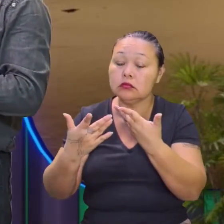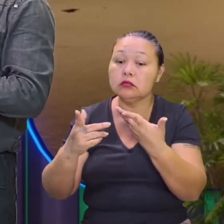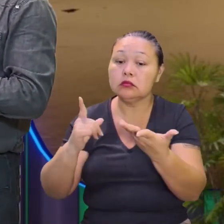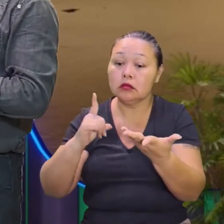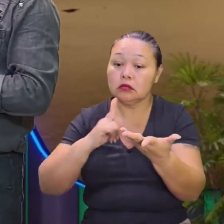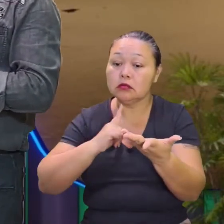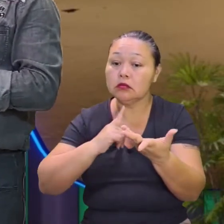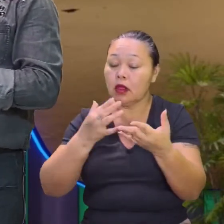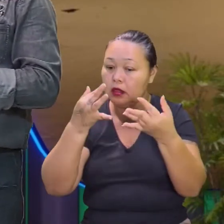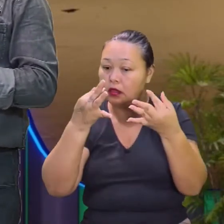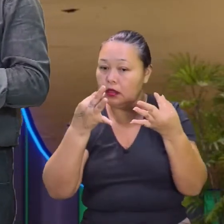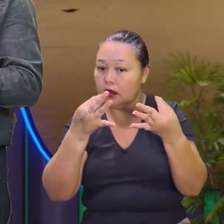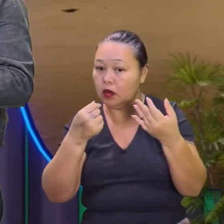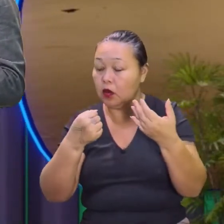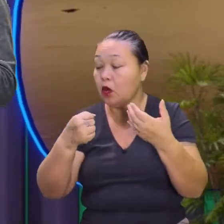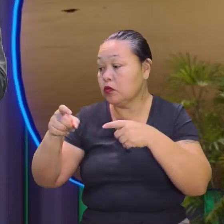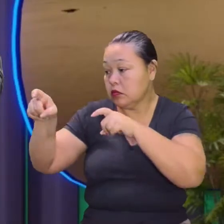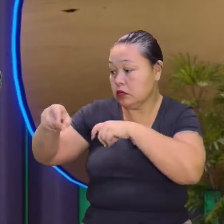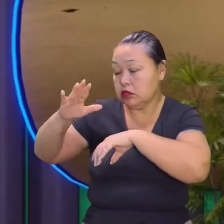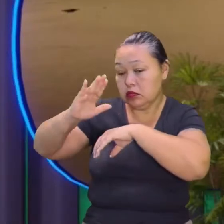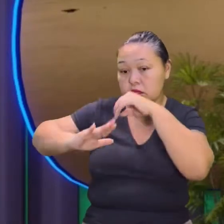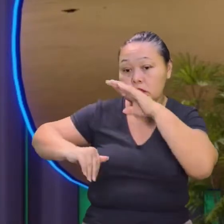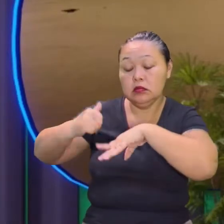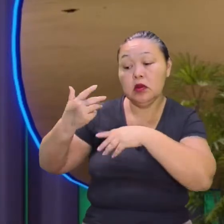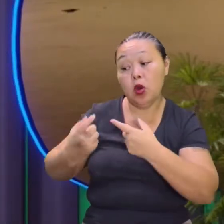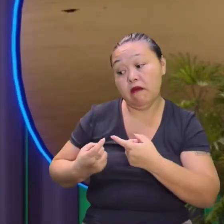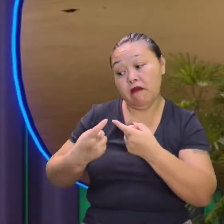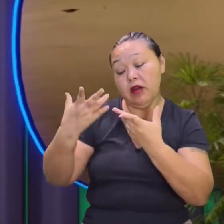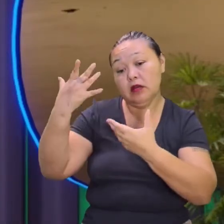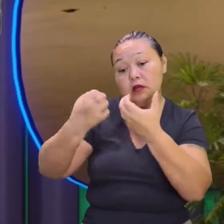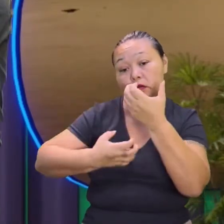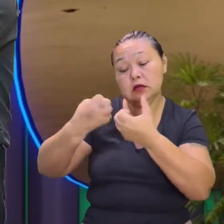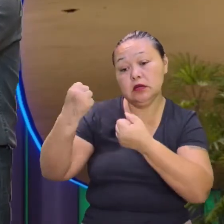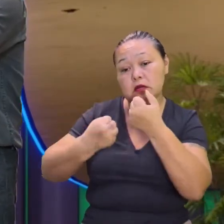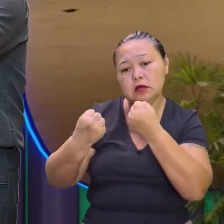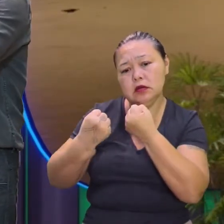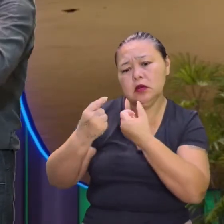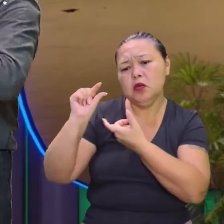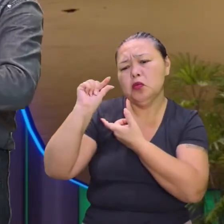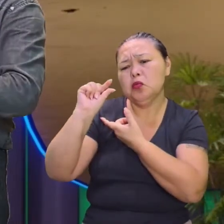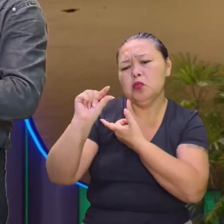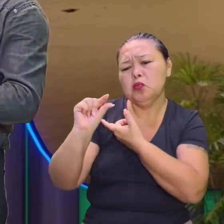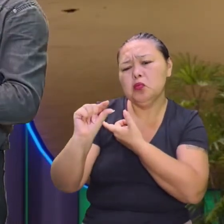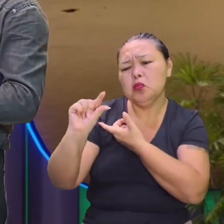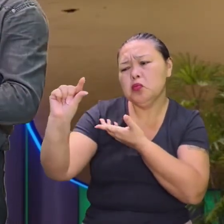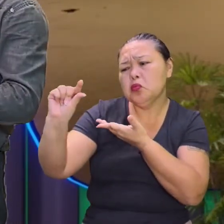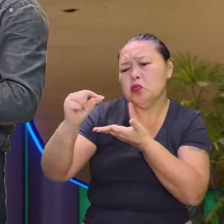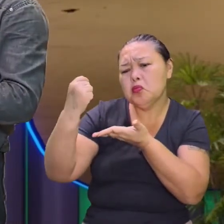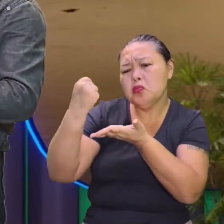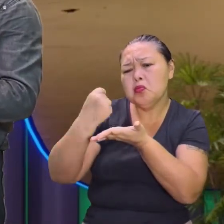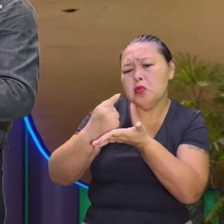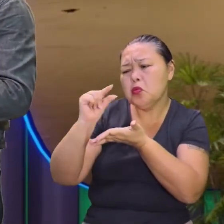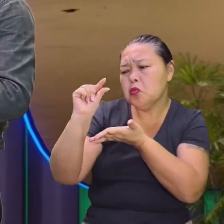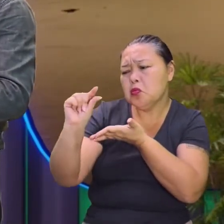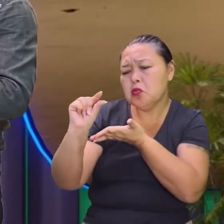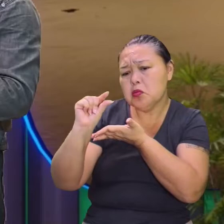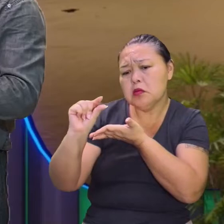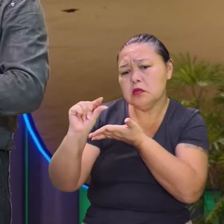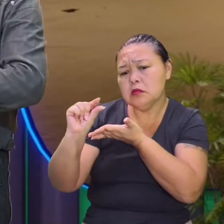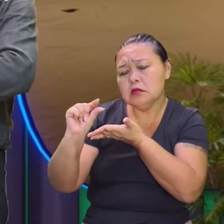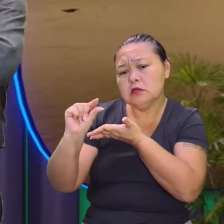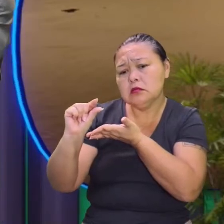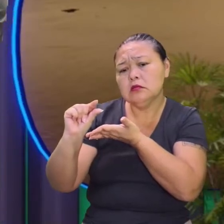tem um detalhe. E o agricultor, quando ele vende esse leite, é um precinho muito pequenininho. É isso mesmo. Né? Muito